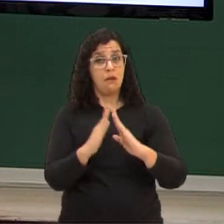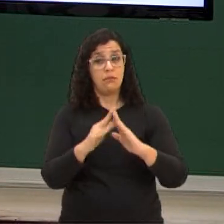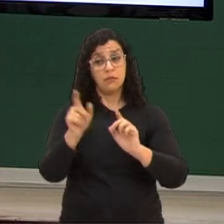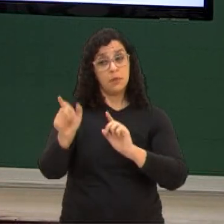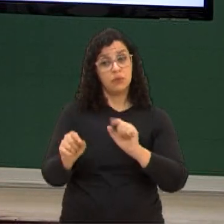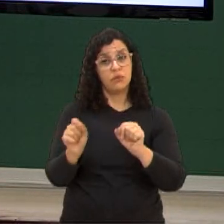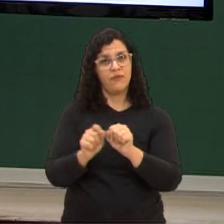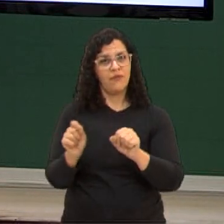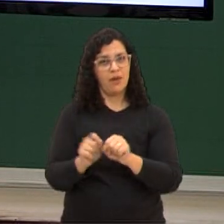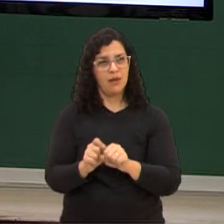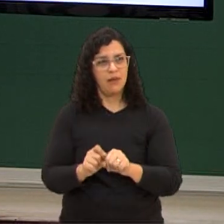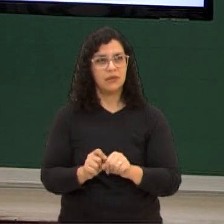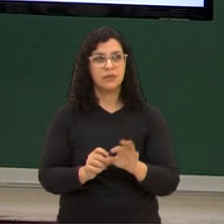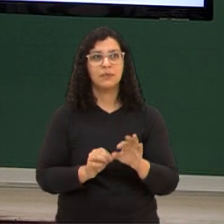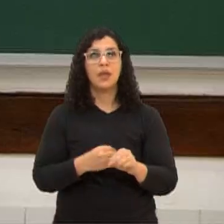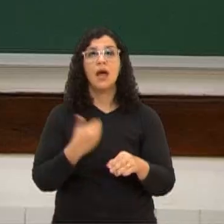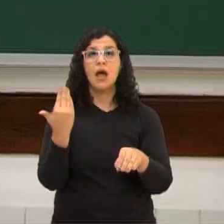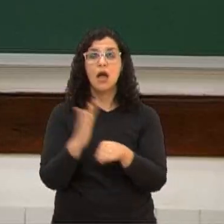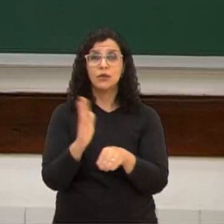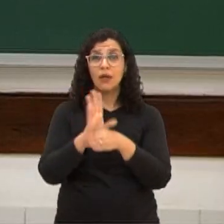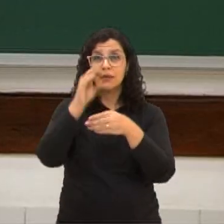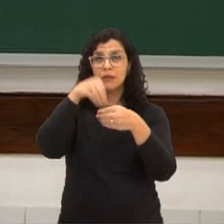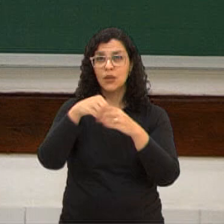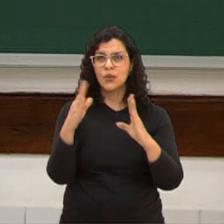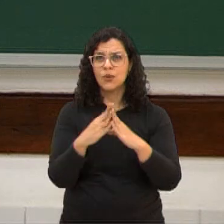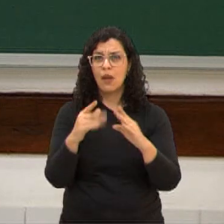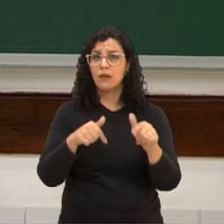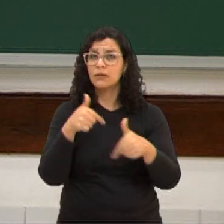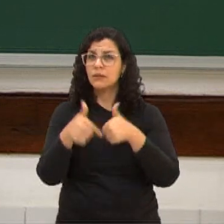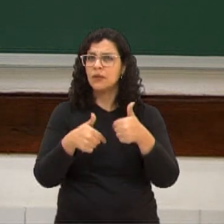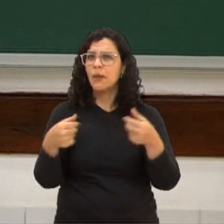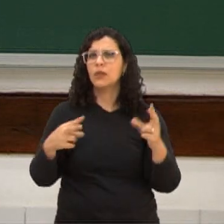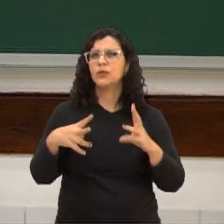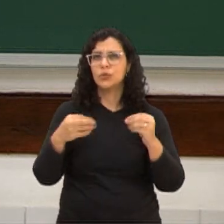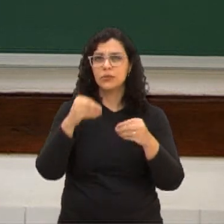realiza para colaborar nas tarefas diárias.